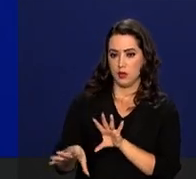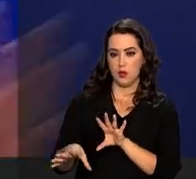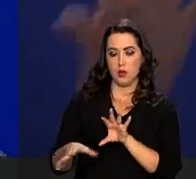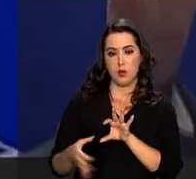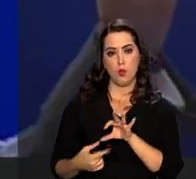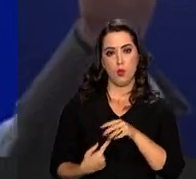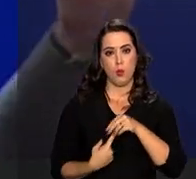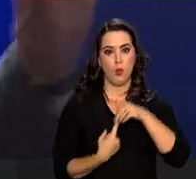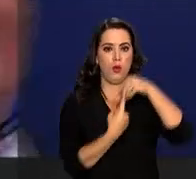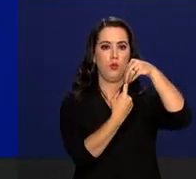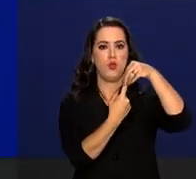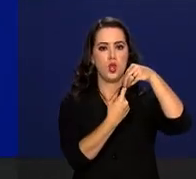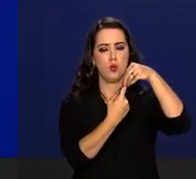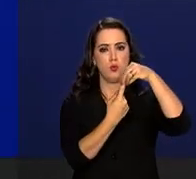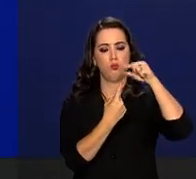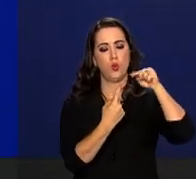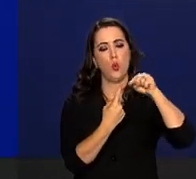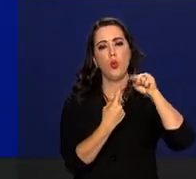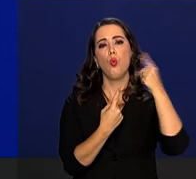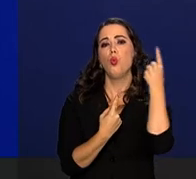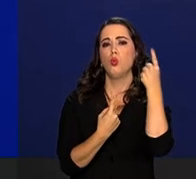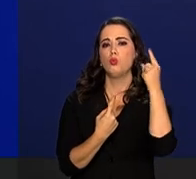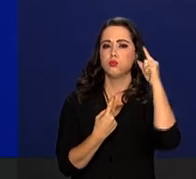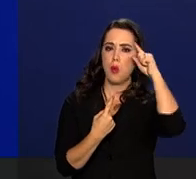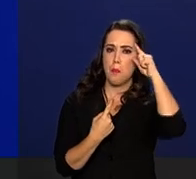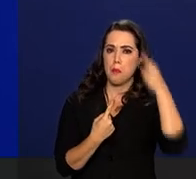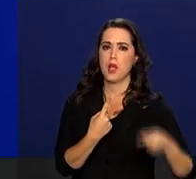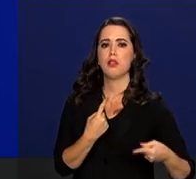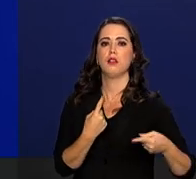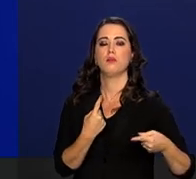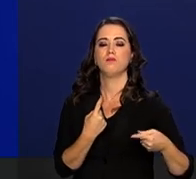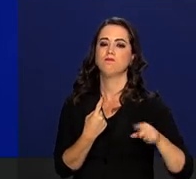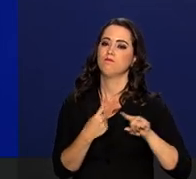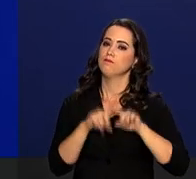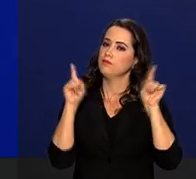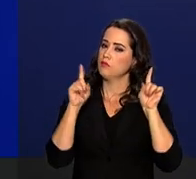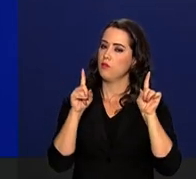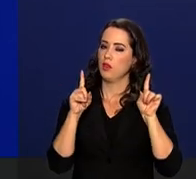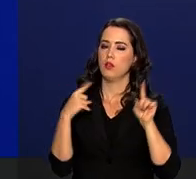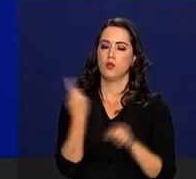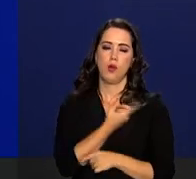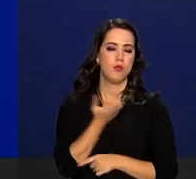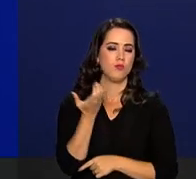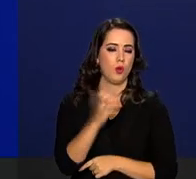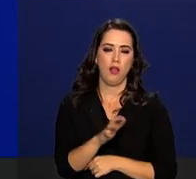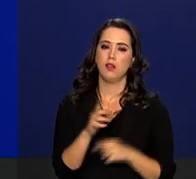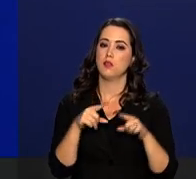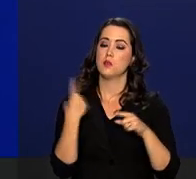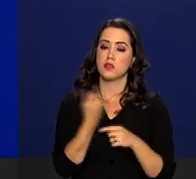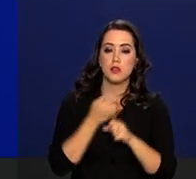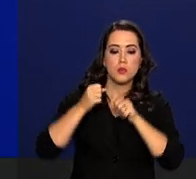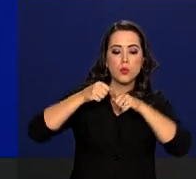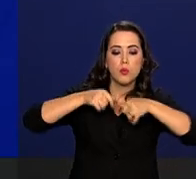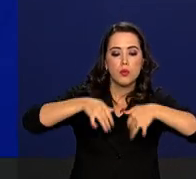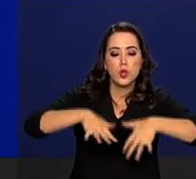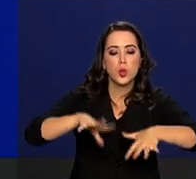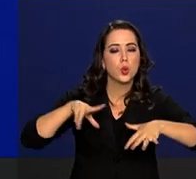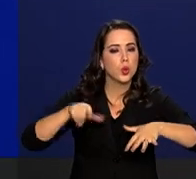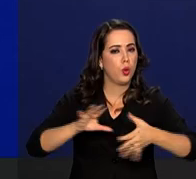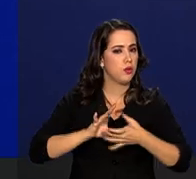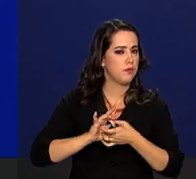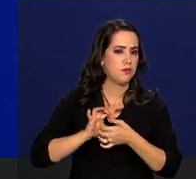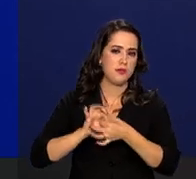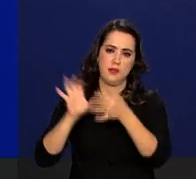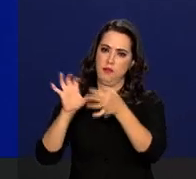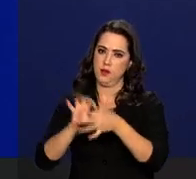descentralizar. Então, quando eu falo dos municípios, meus amigos, eu digo, interessante, nós fizemos esse trabalho e